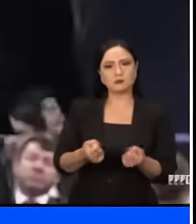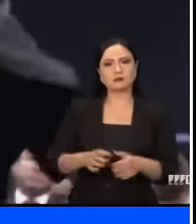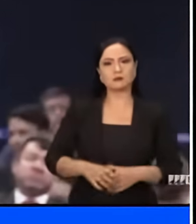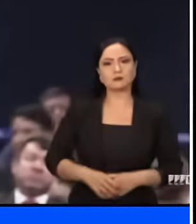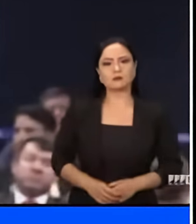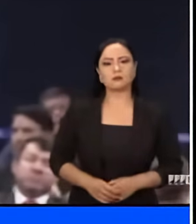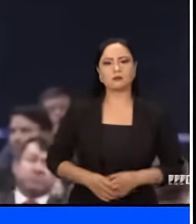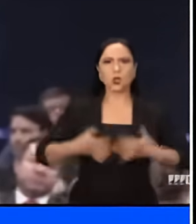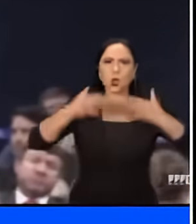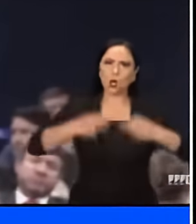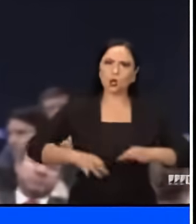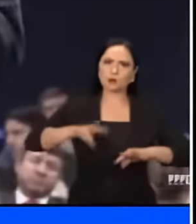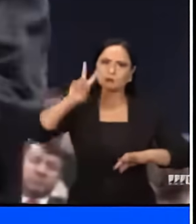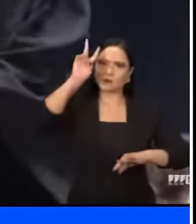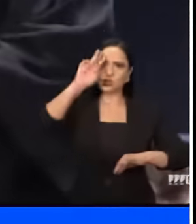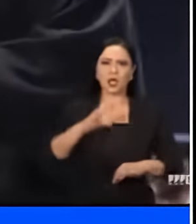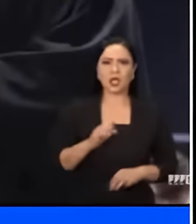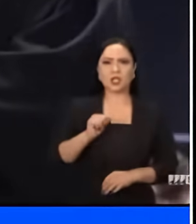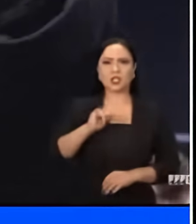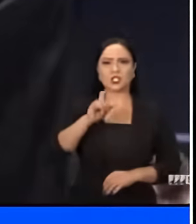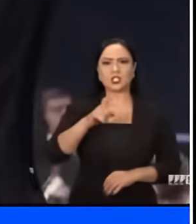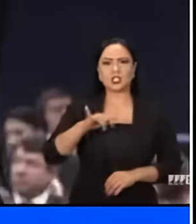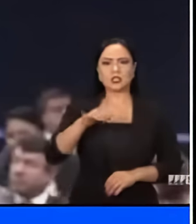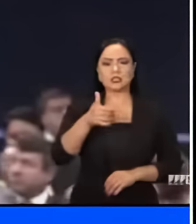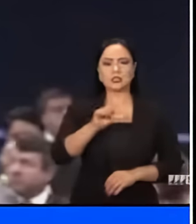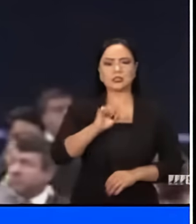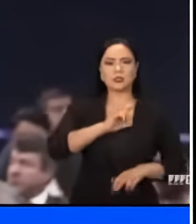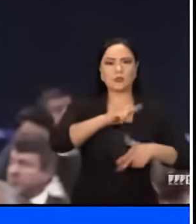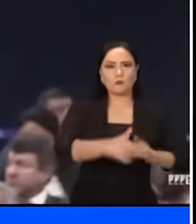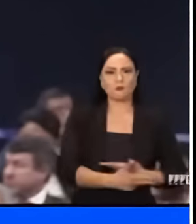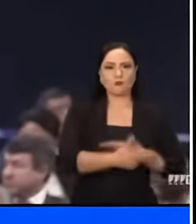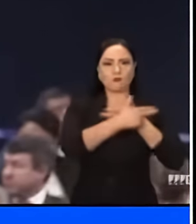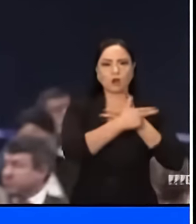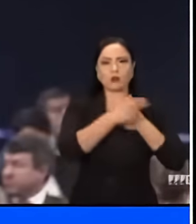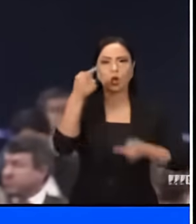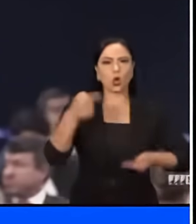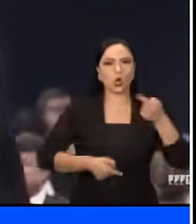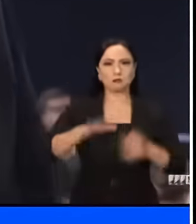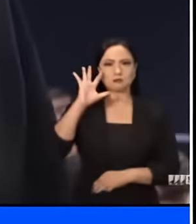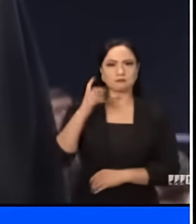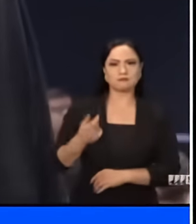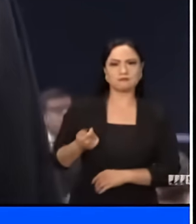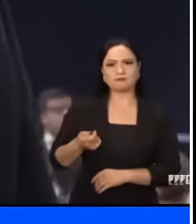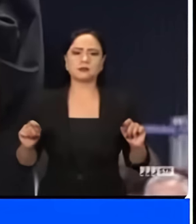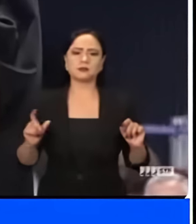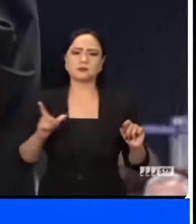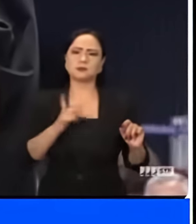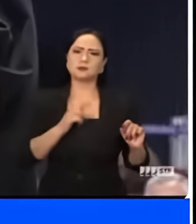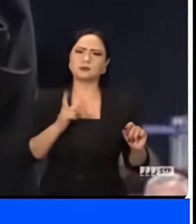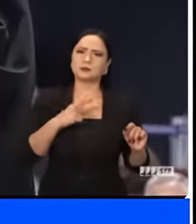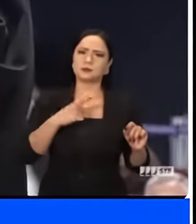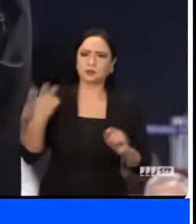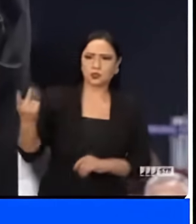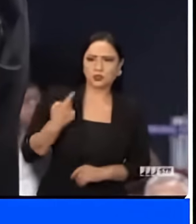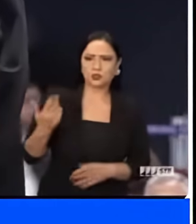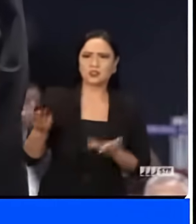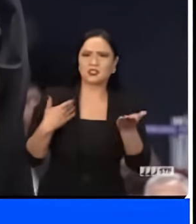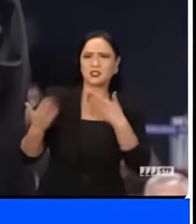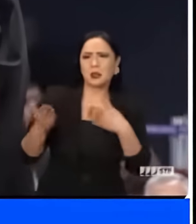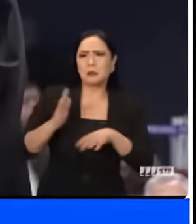E honrar a memória de Caxias, da unidade das Forças Armadas contra qualquer medida de exceção. Conversávamos